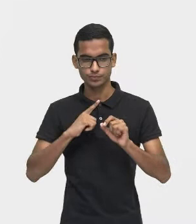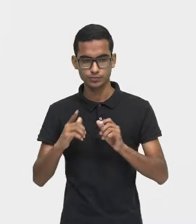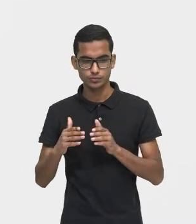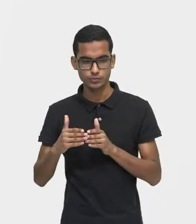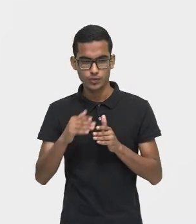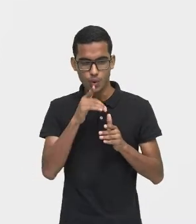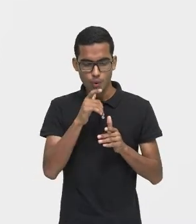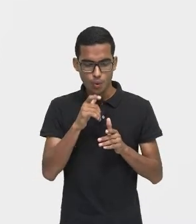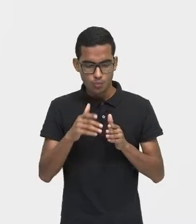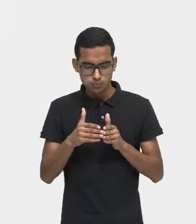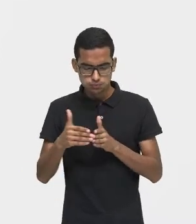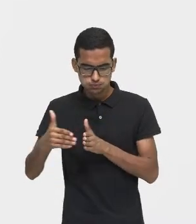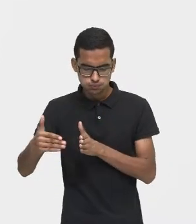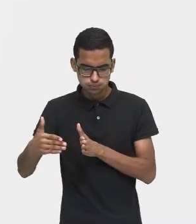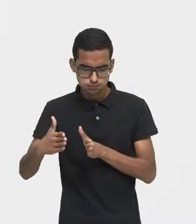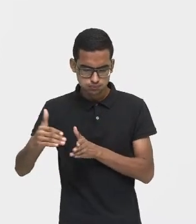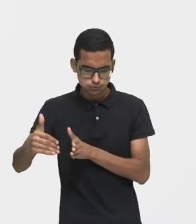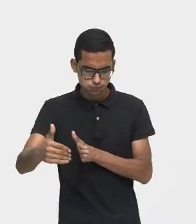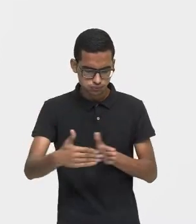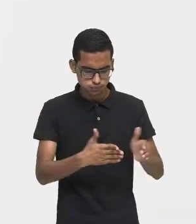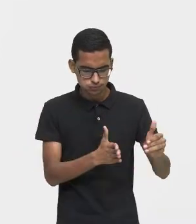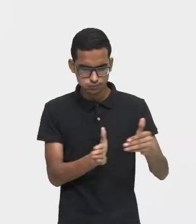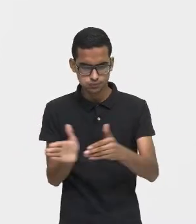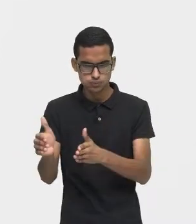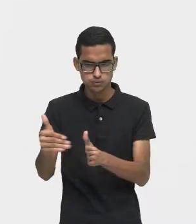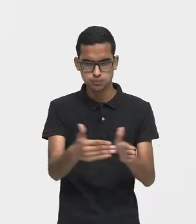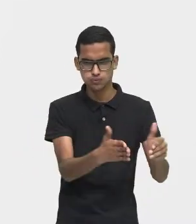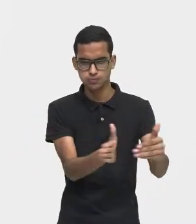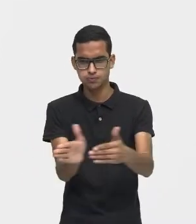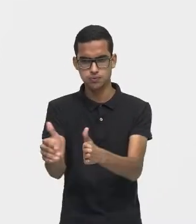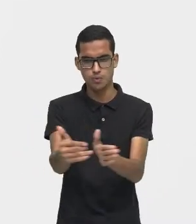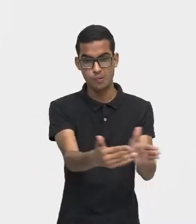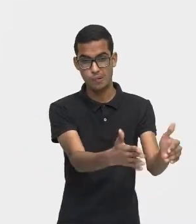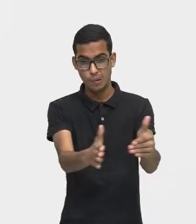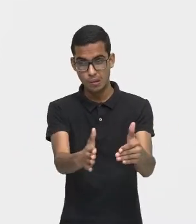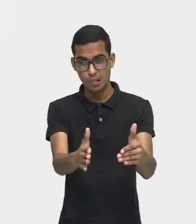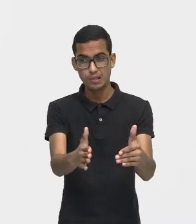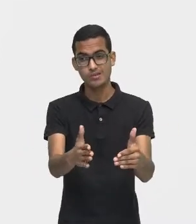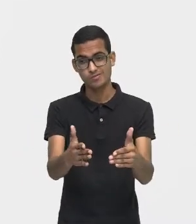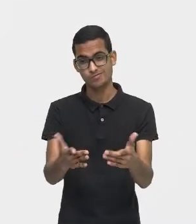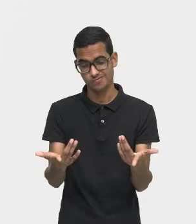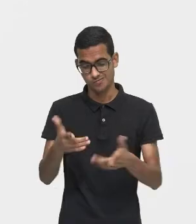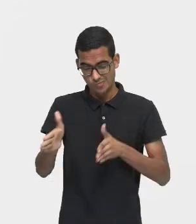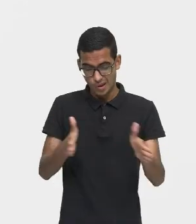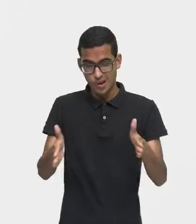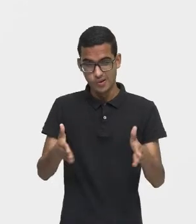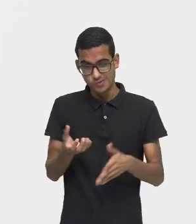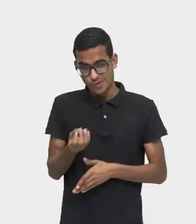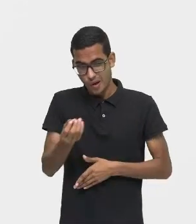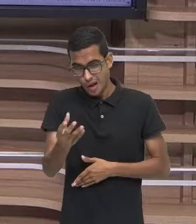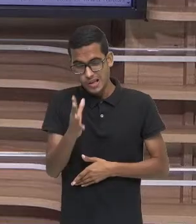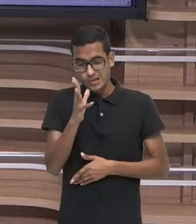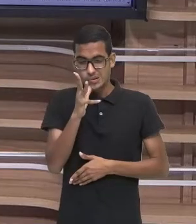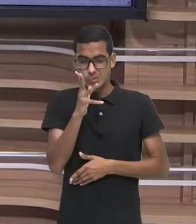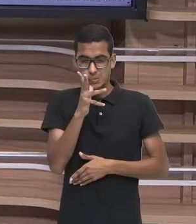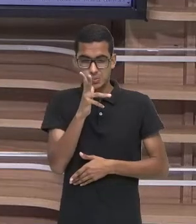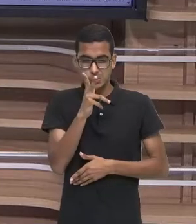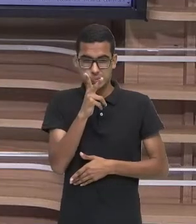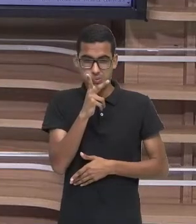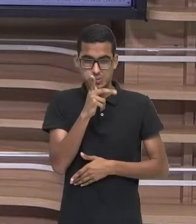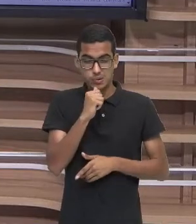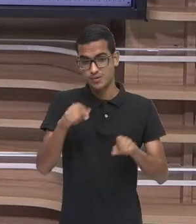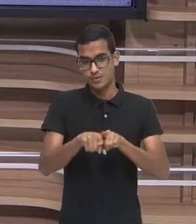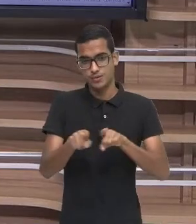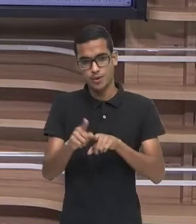gente. Então, isso acaba aumentando o tempo de viagens e isso acaba se tornando o quê? Mais caro, né? Então,